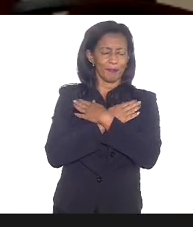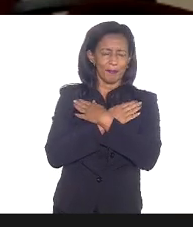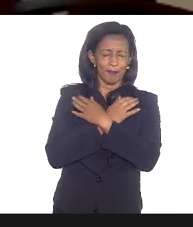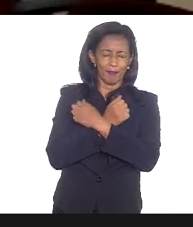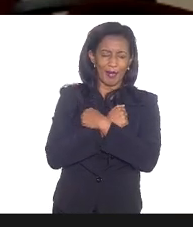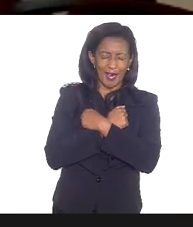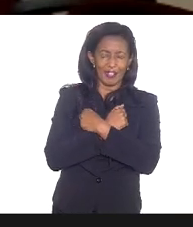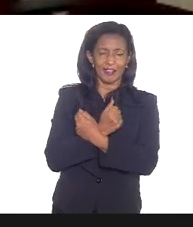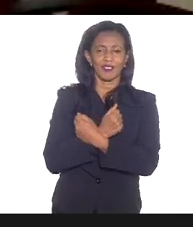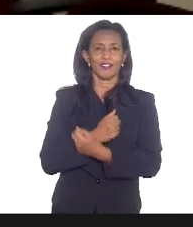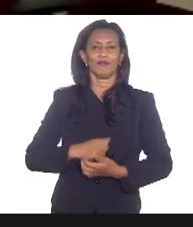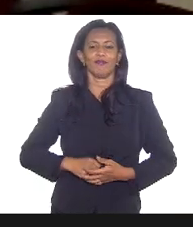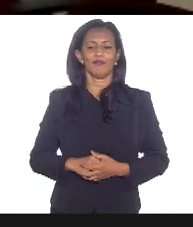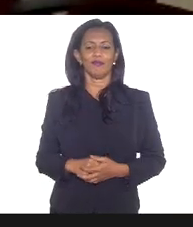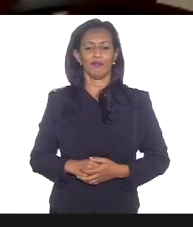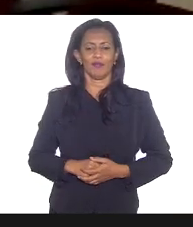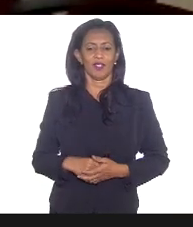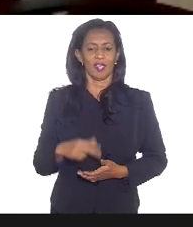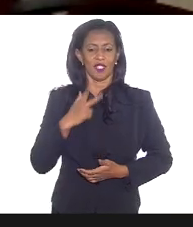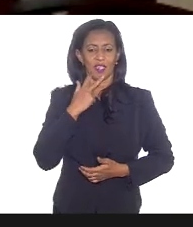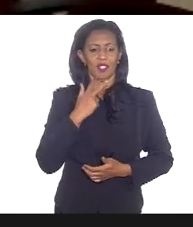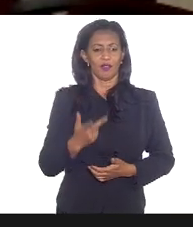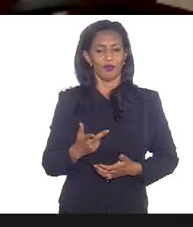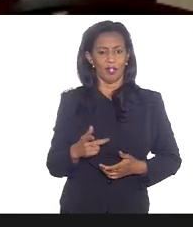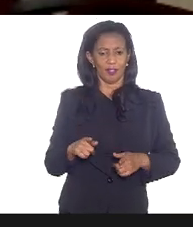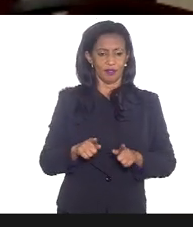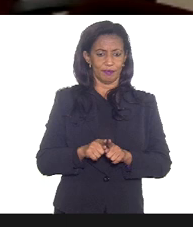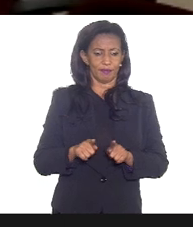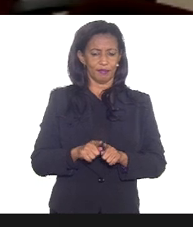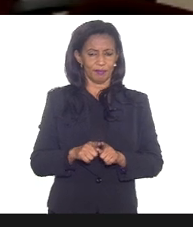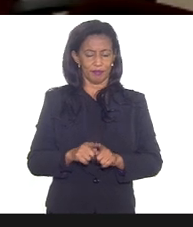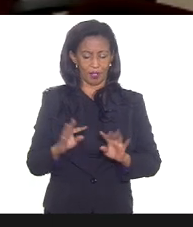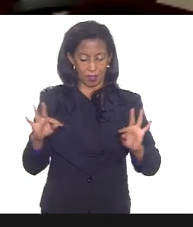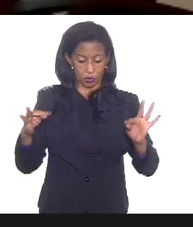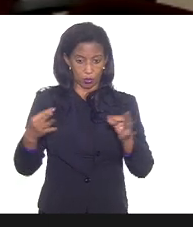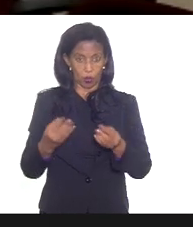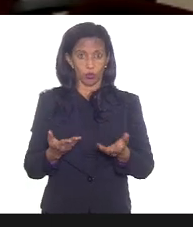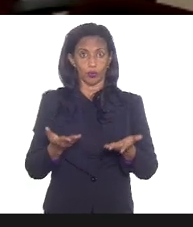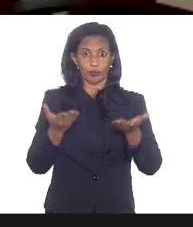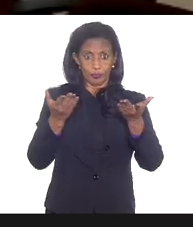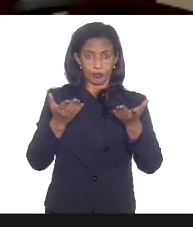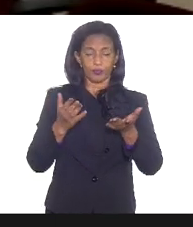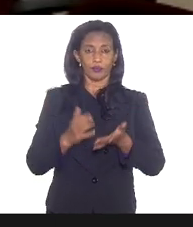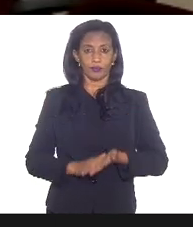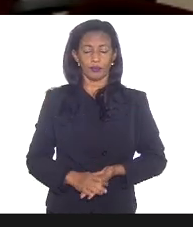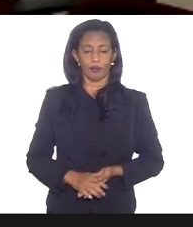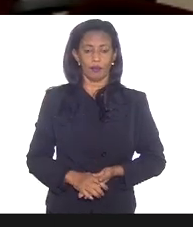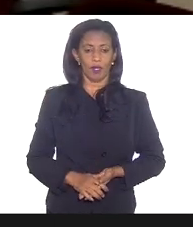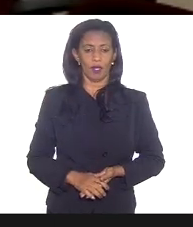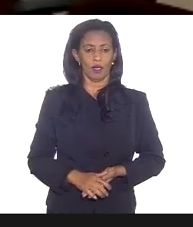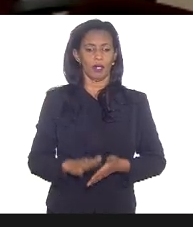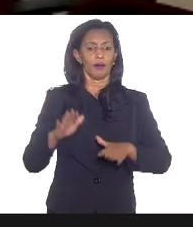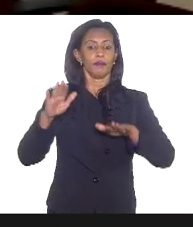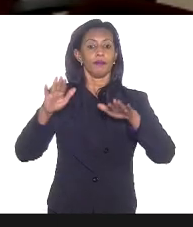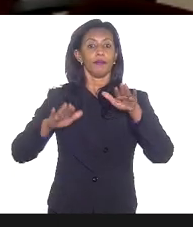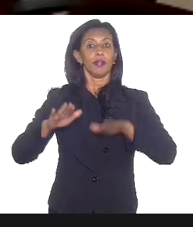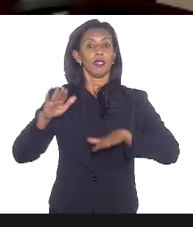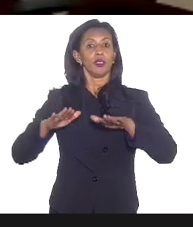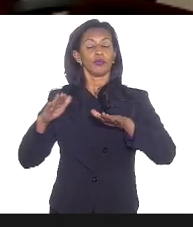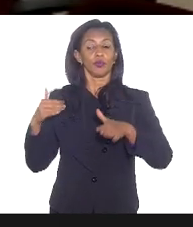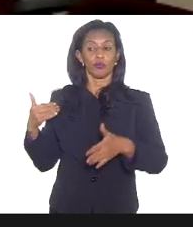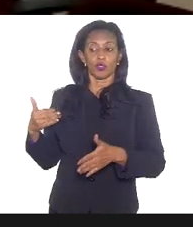Odisseia. E dizer a todos, né, que, embora estejamos